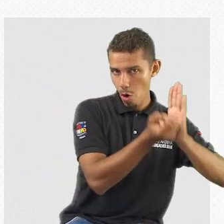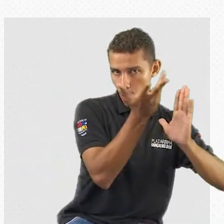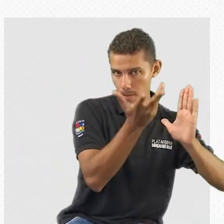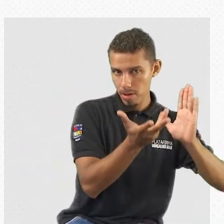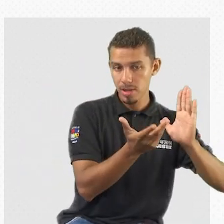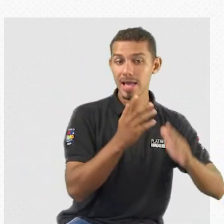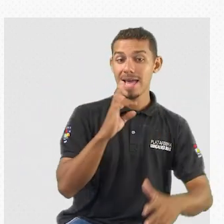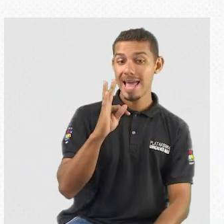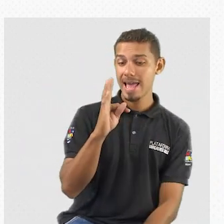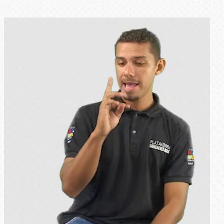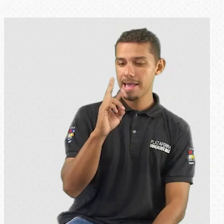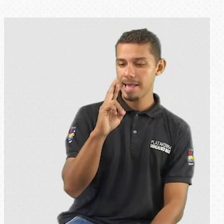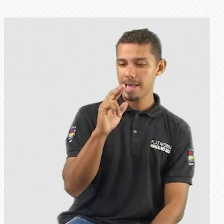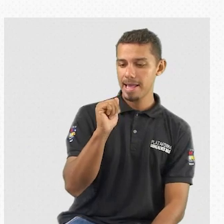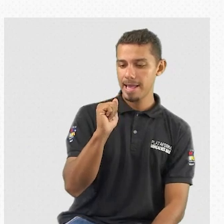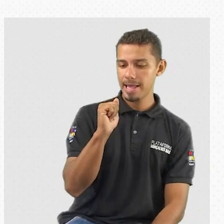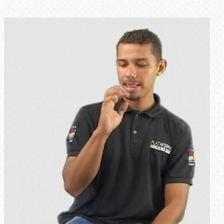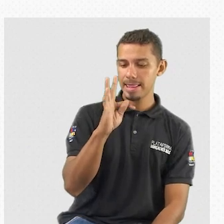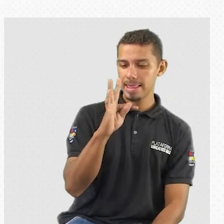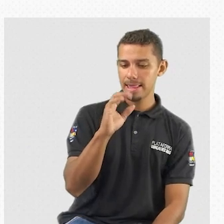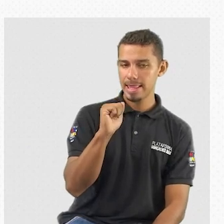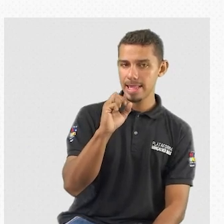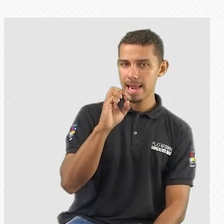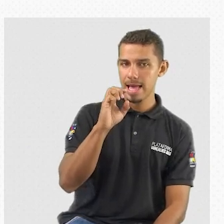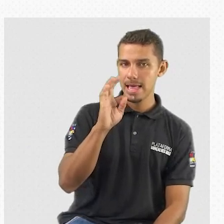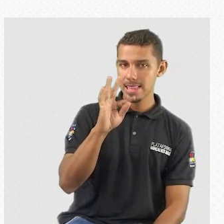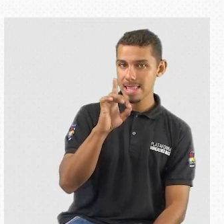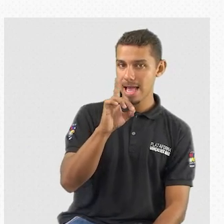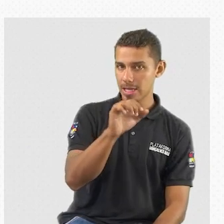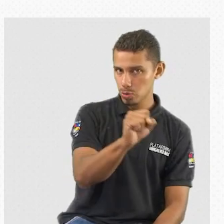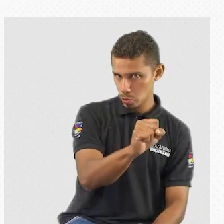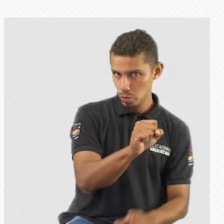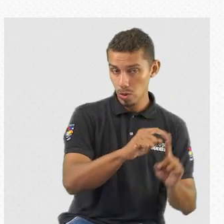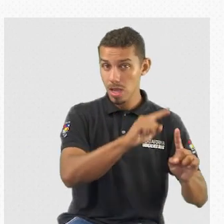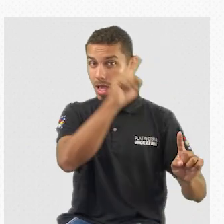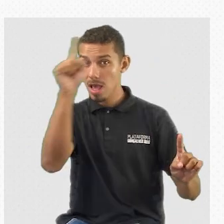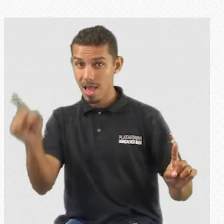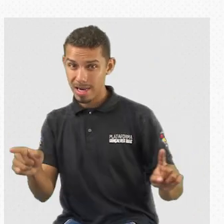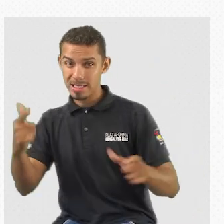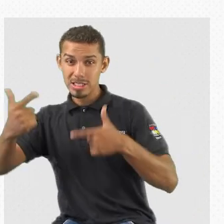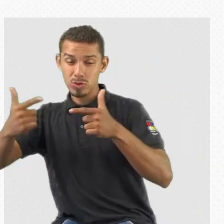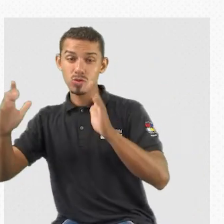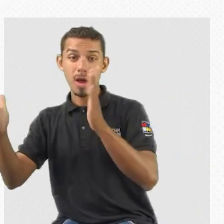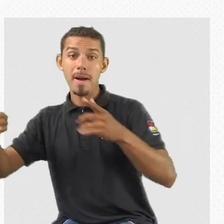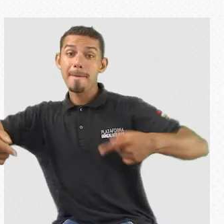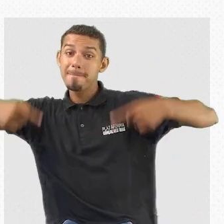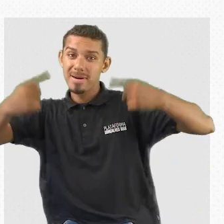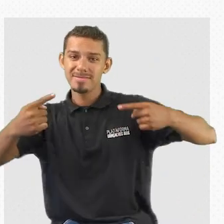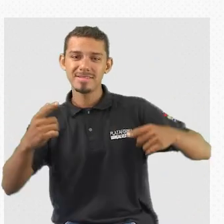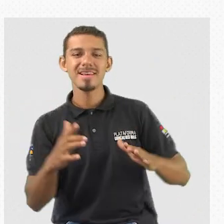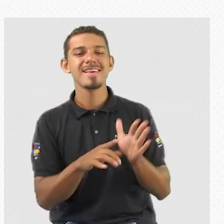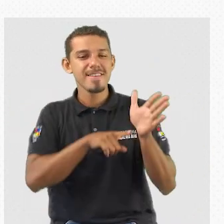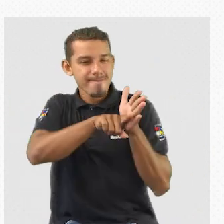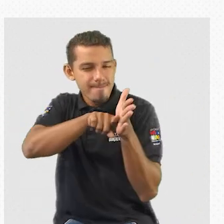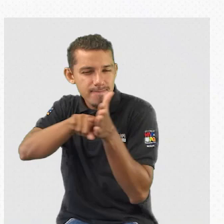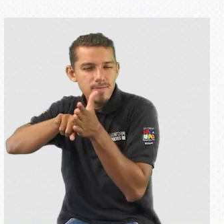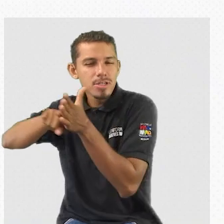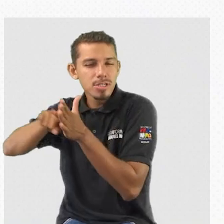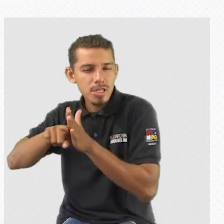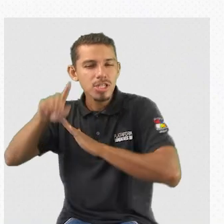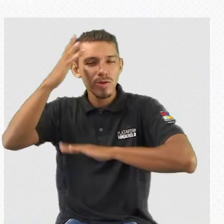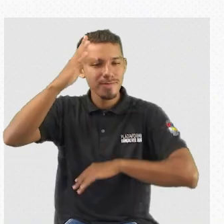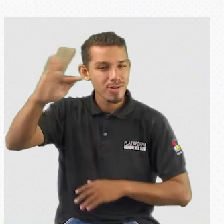que é Tratados, e aí tem a segunda fase que vai se contrapor completamente à sua primeira obra, que é Investigações